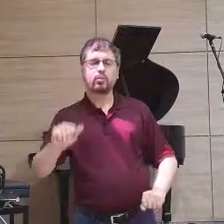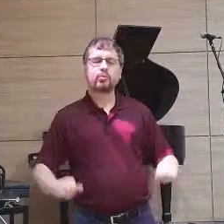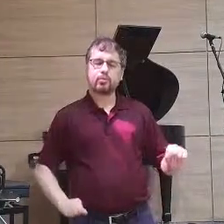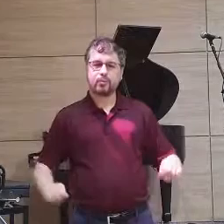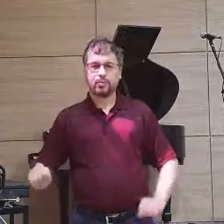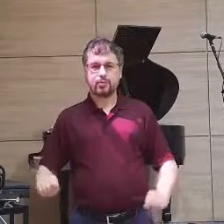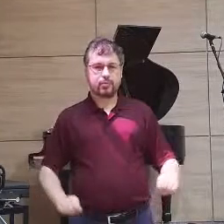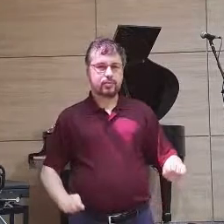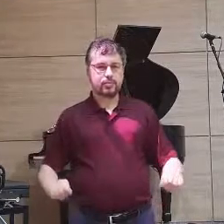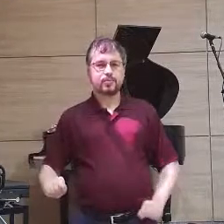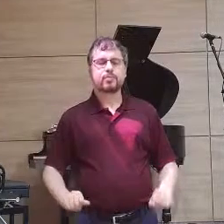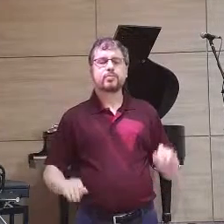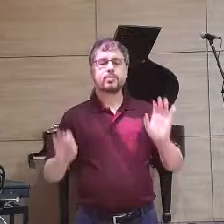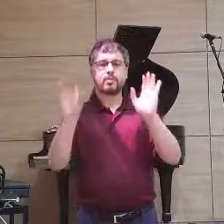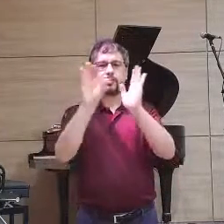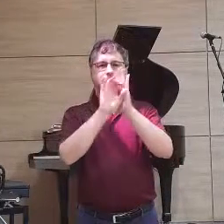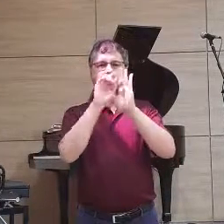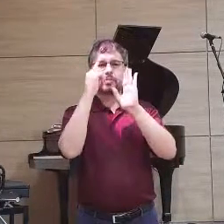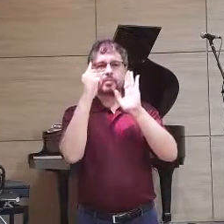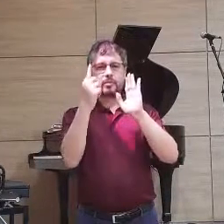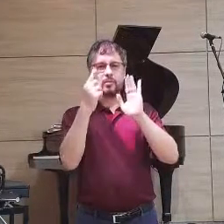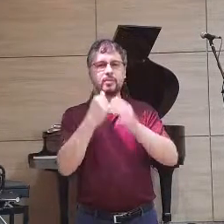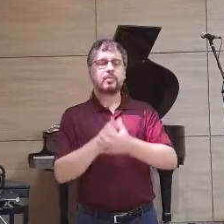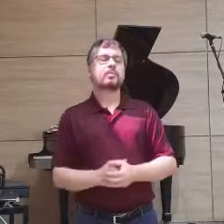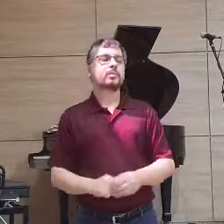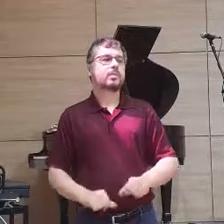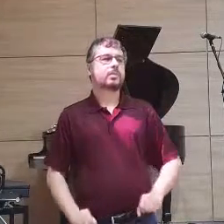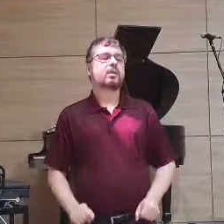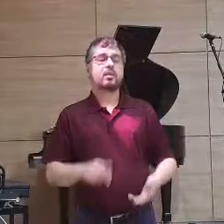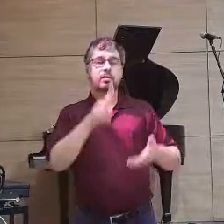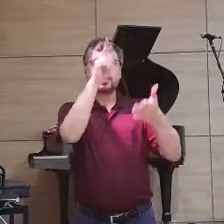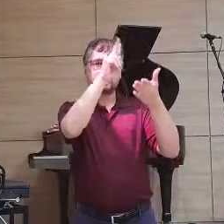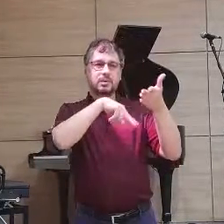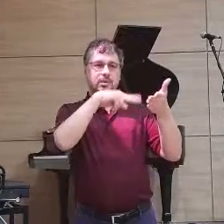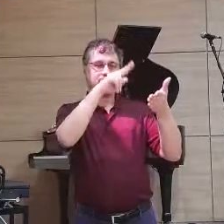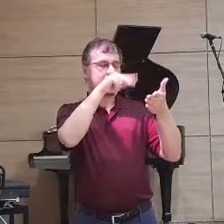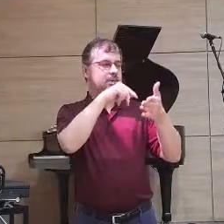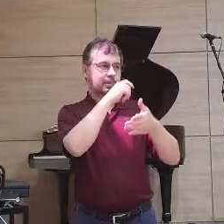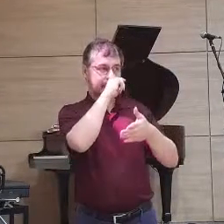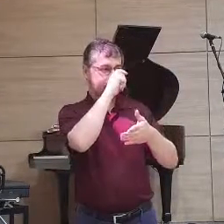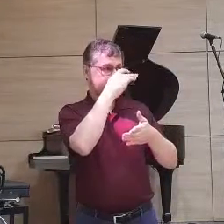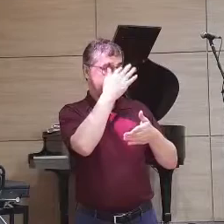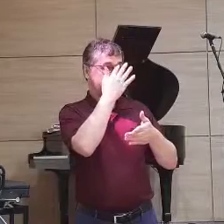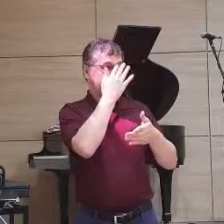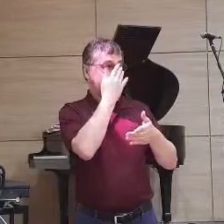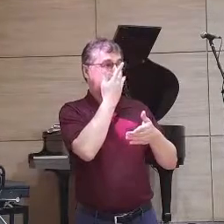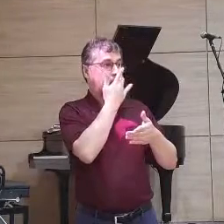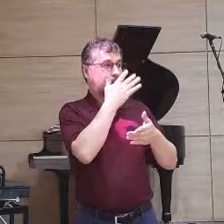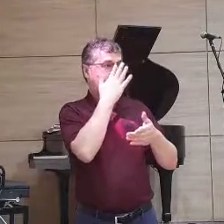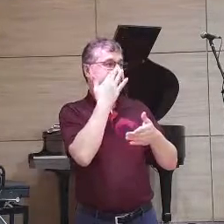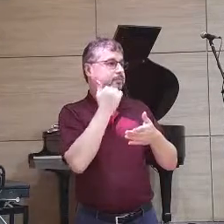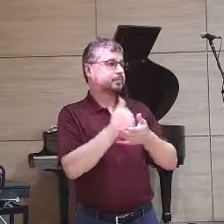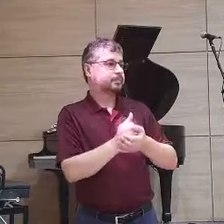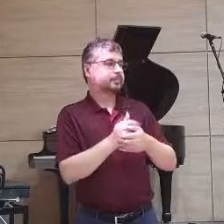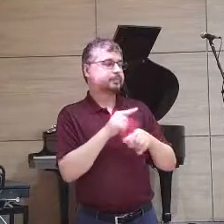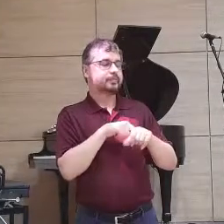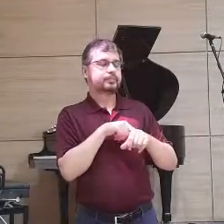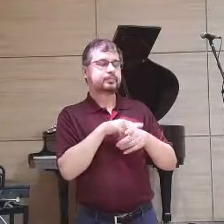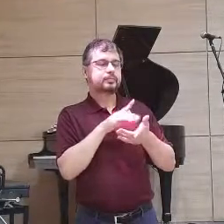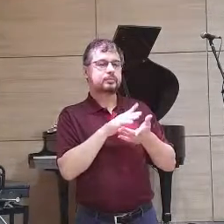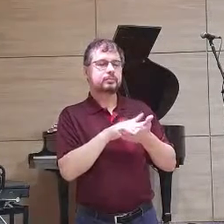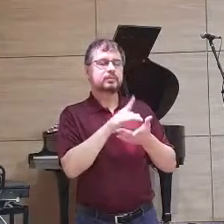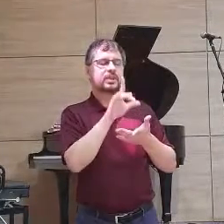primeiro e nós lemos do versículo na verdade há perigo que a gente vai analisar lembra